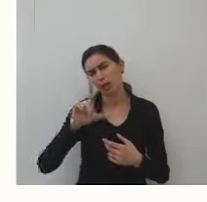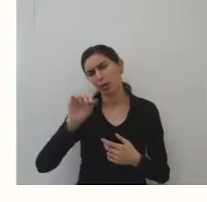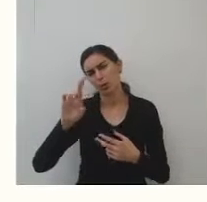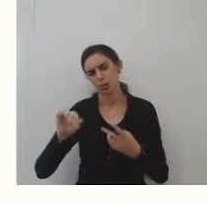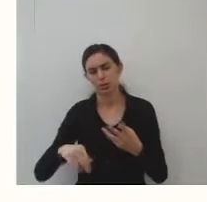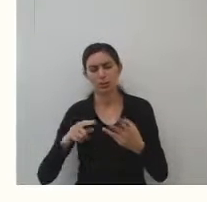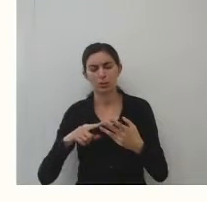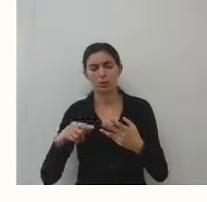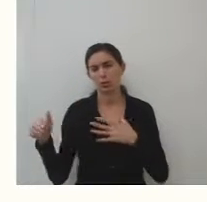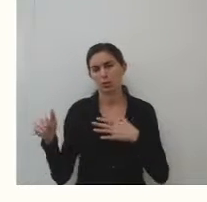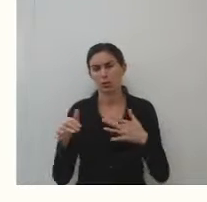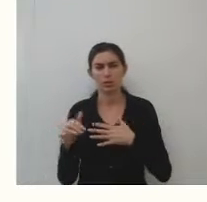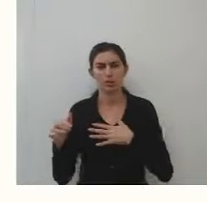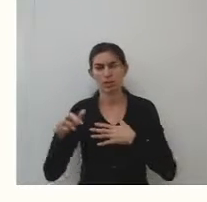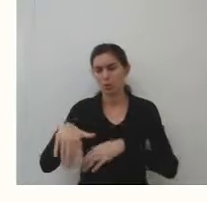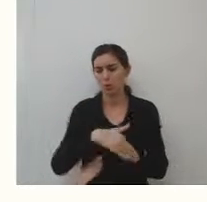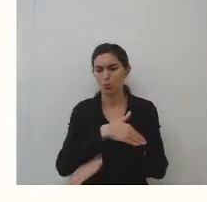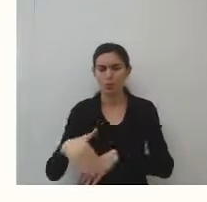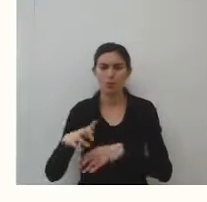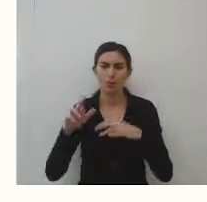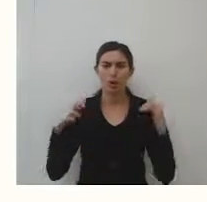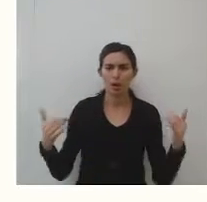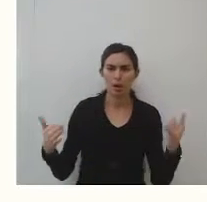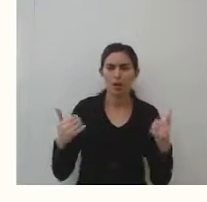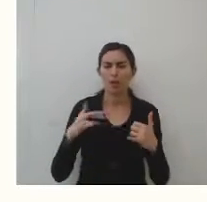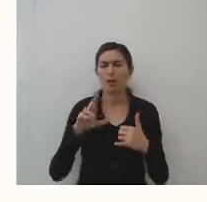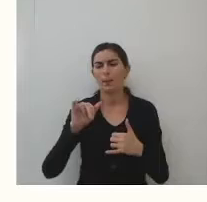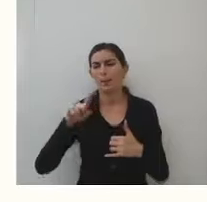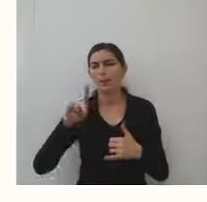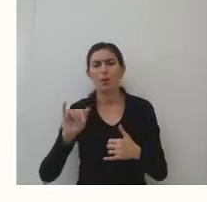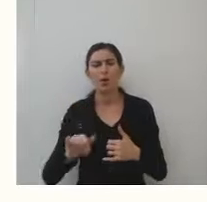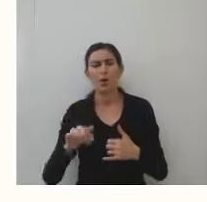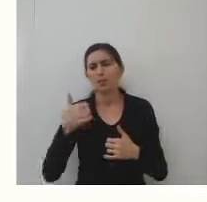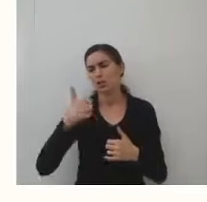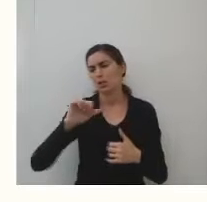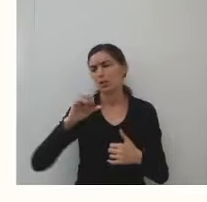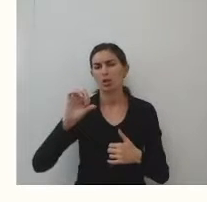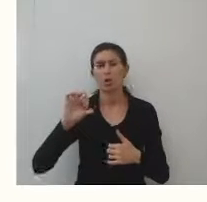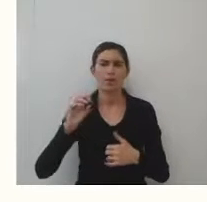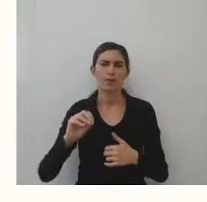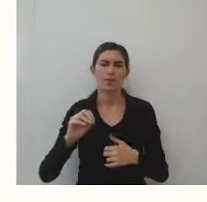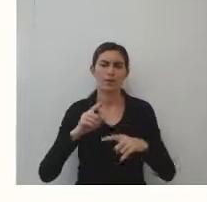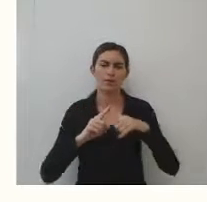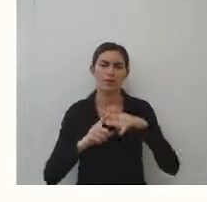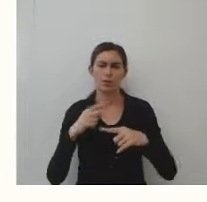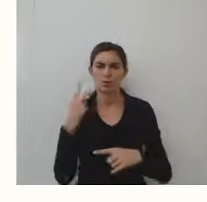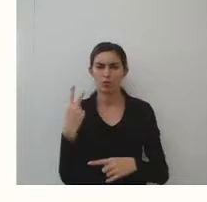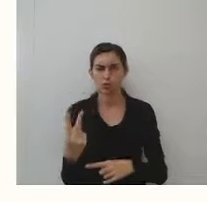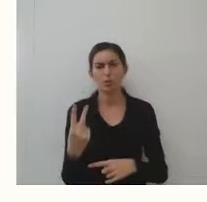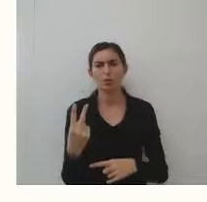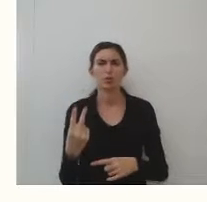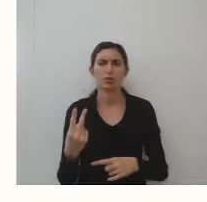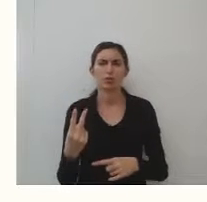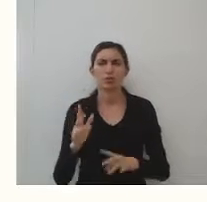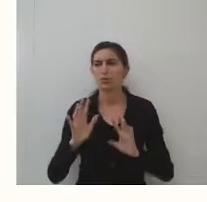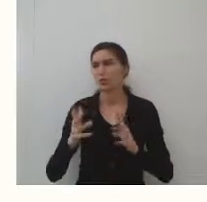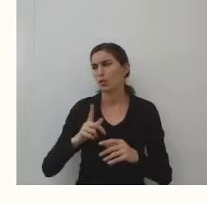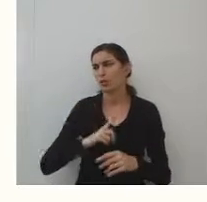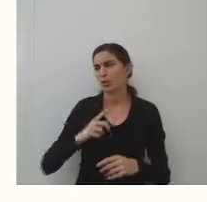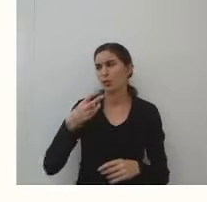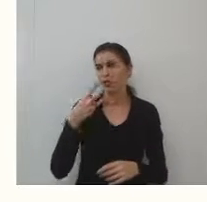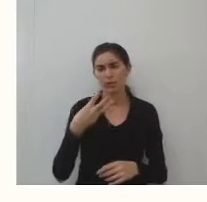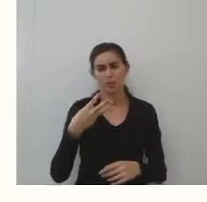eu dançar dança de rua ou hip hop, eu tenho 190 vezes 2, eu já vou ter